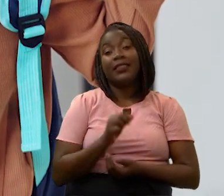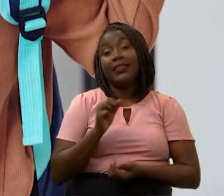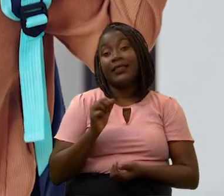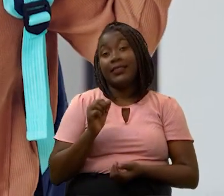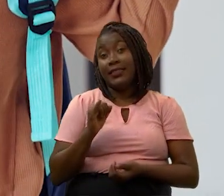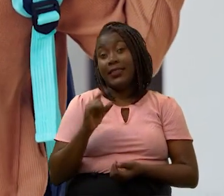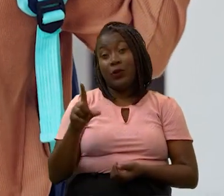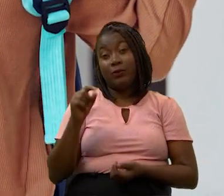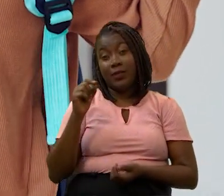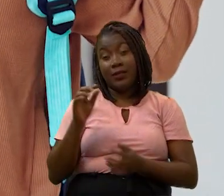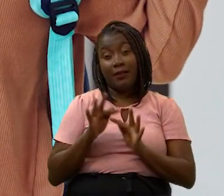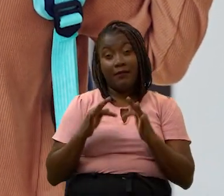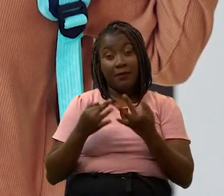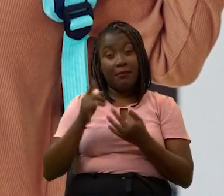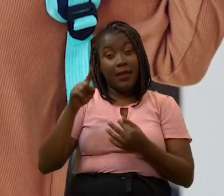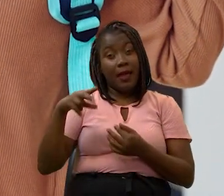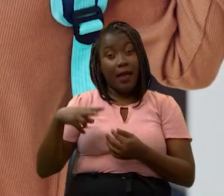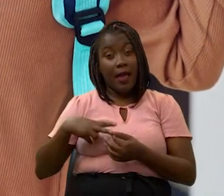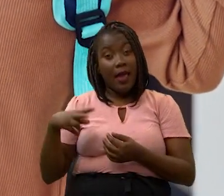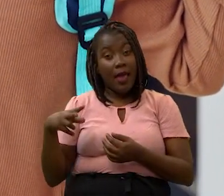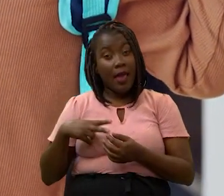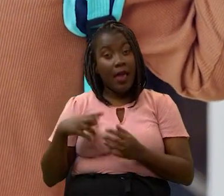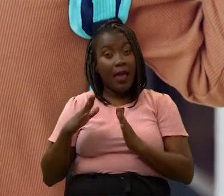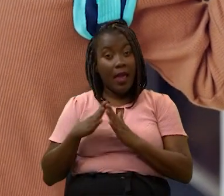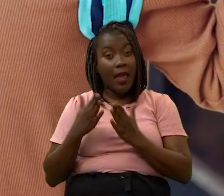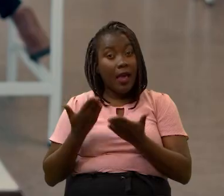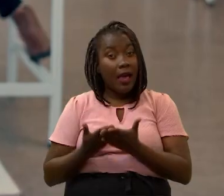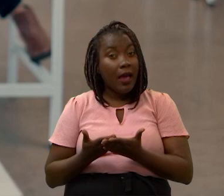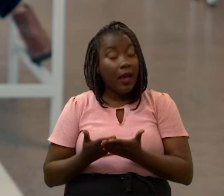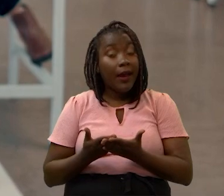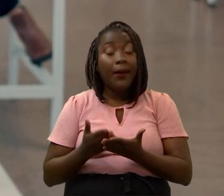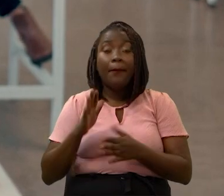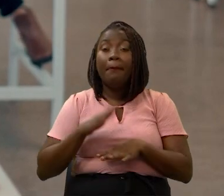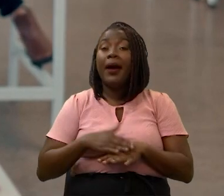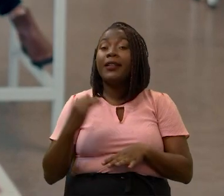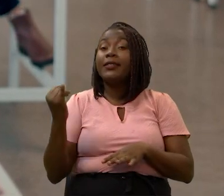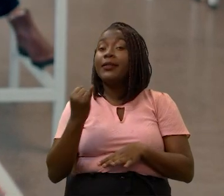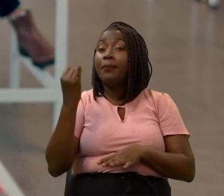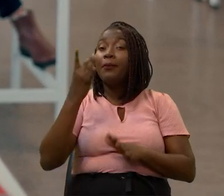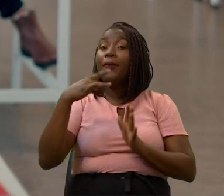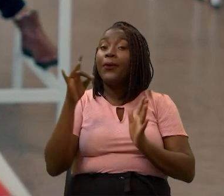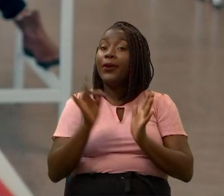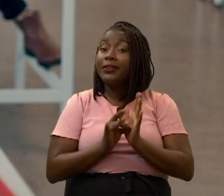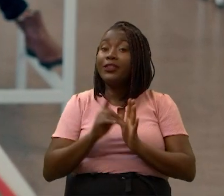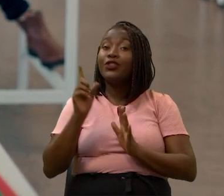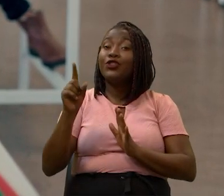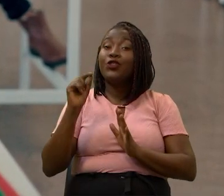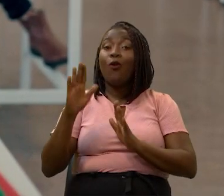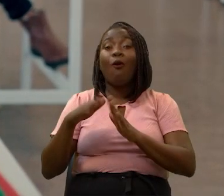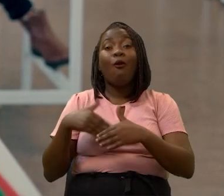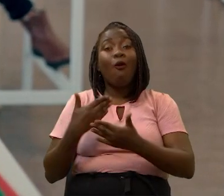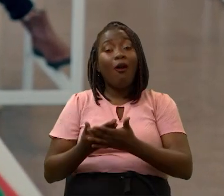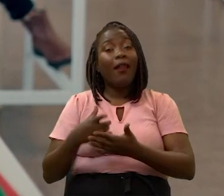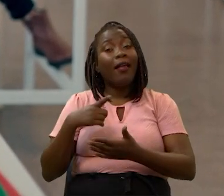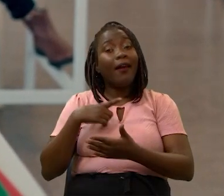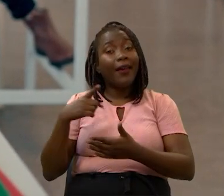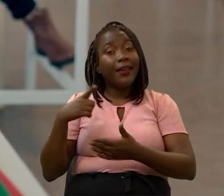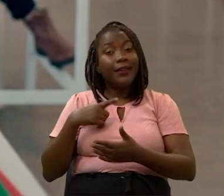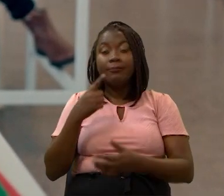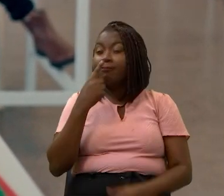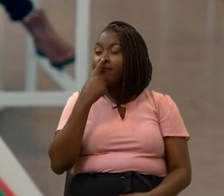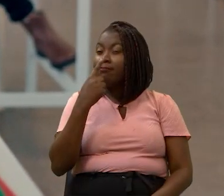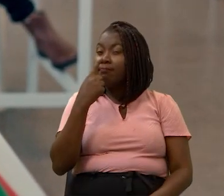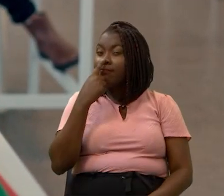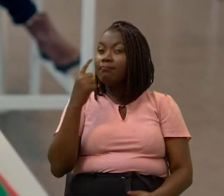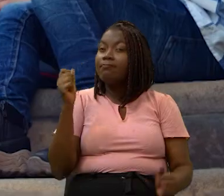né? Então, se a opção da família é por uma escola privada, uma escola particular, o mais importante é, de fato, que escolha escolas que